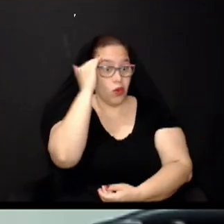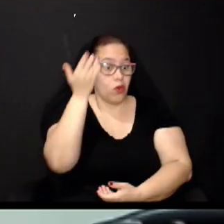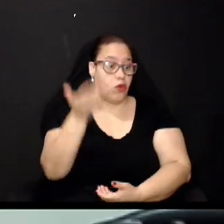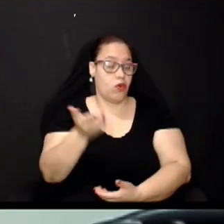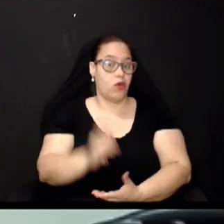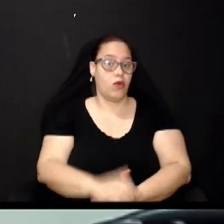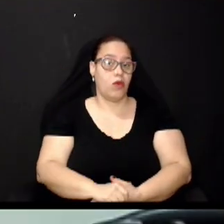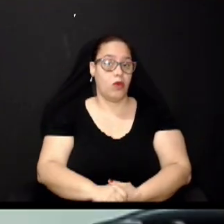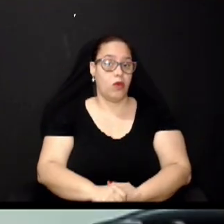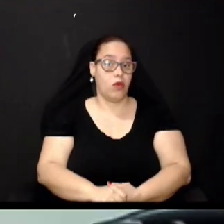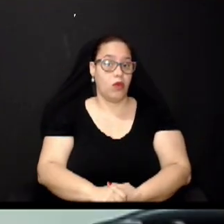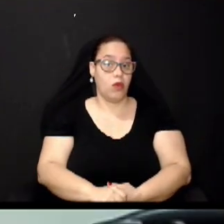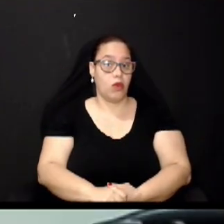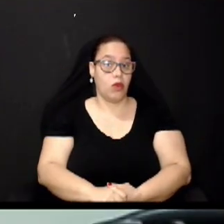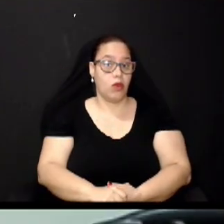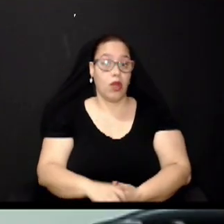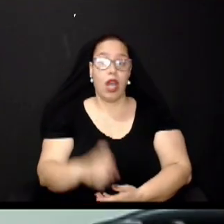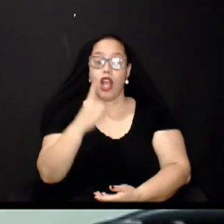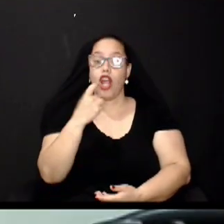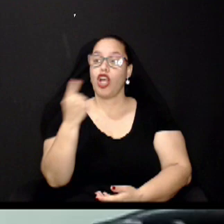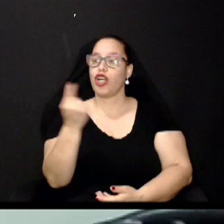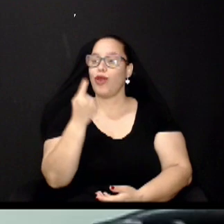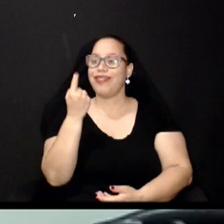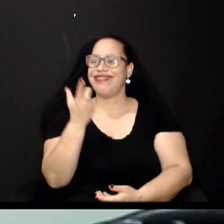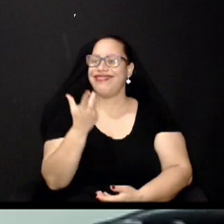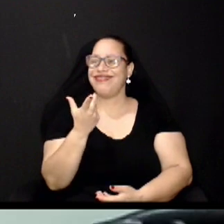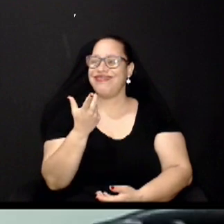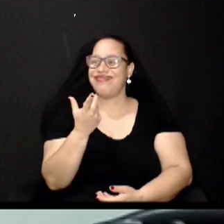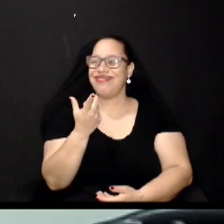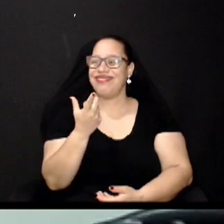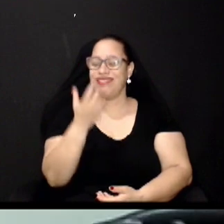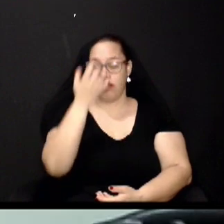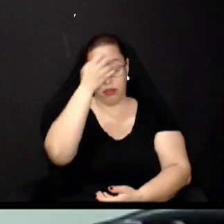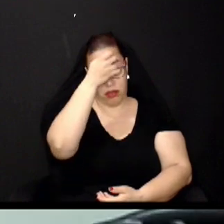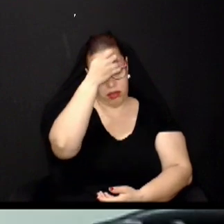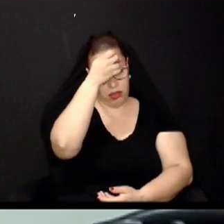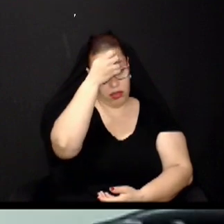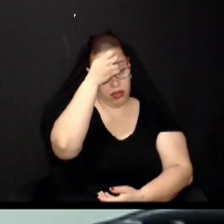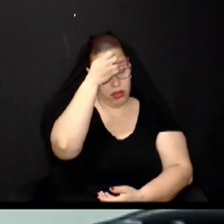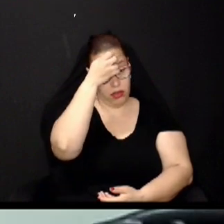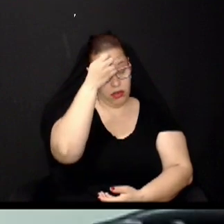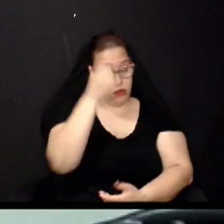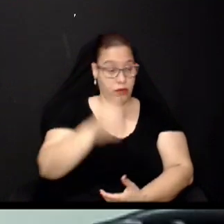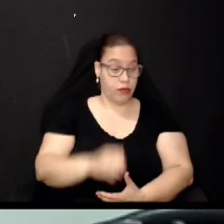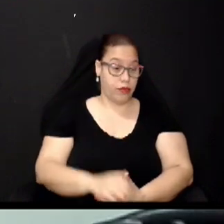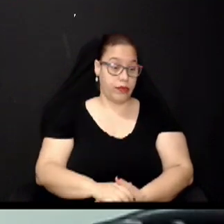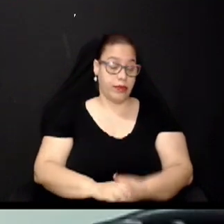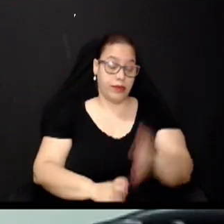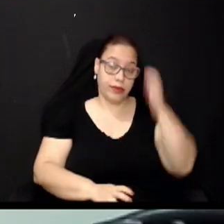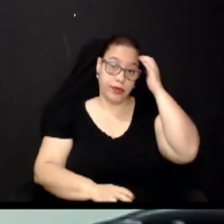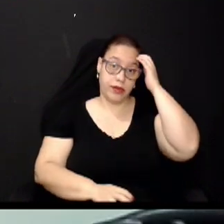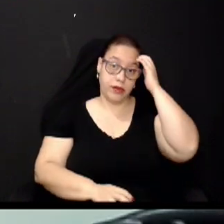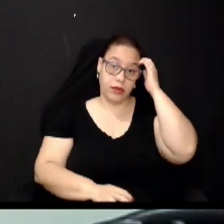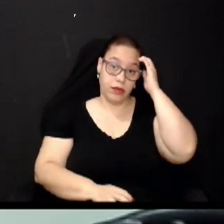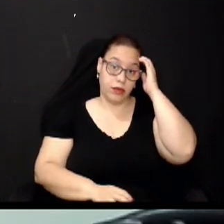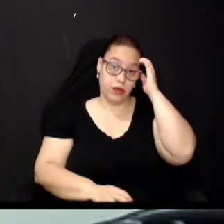único, né? Então, por isso que antes, né, antes mal acompanhado do que só.